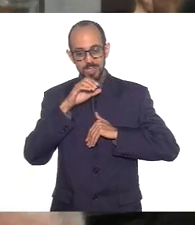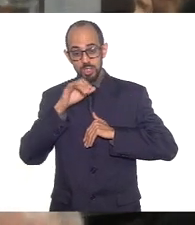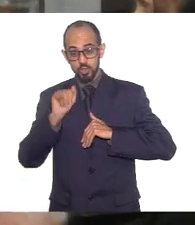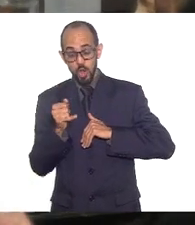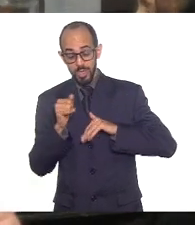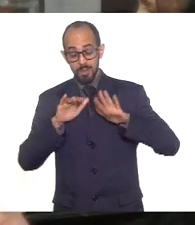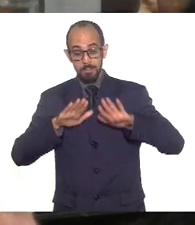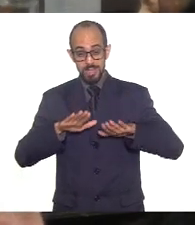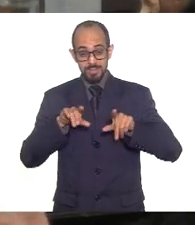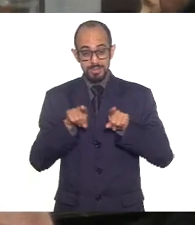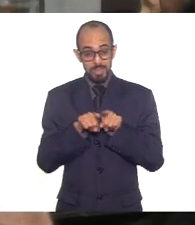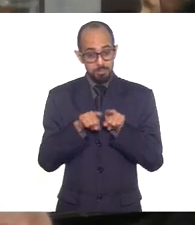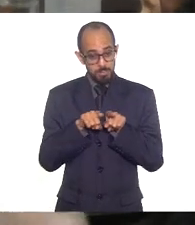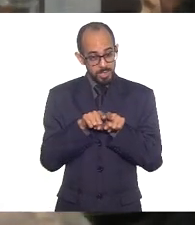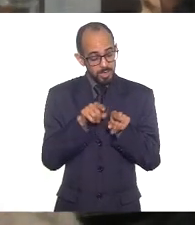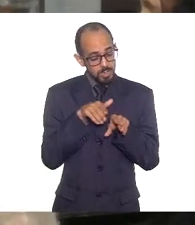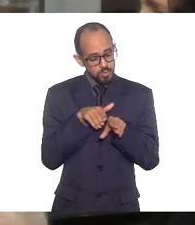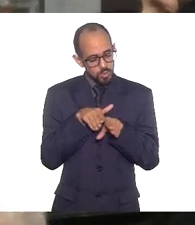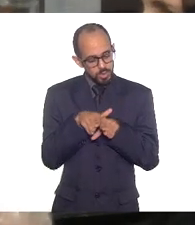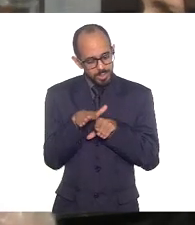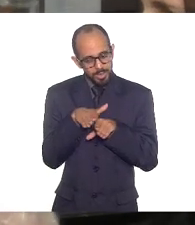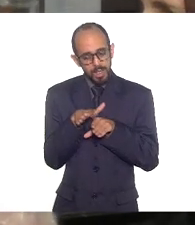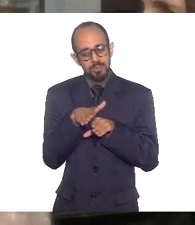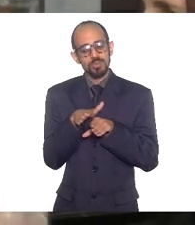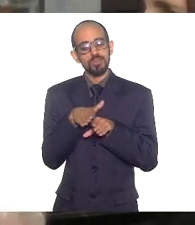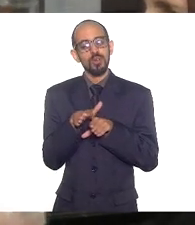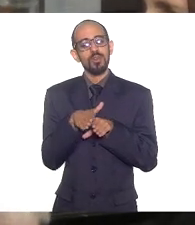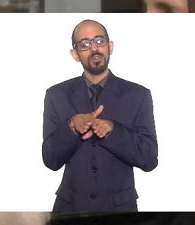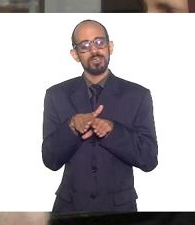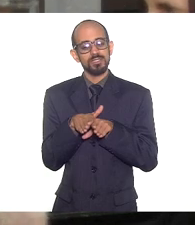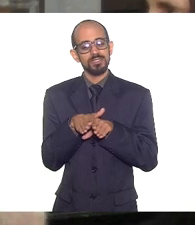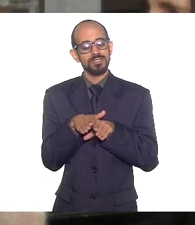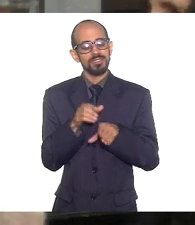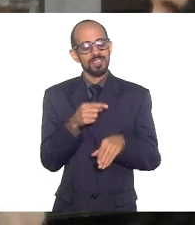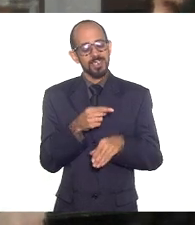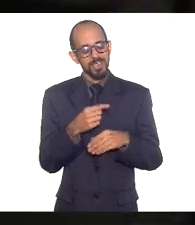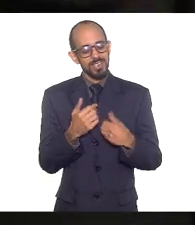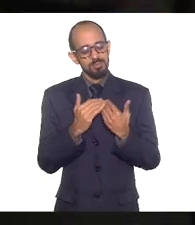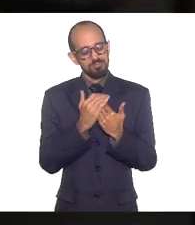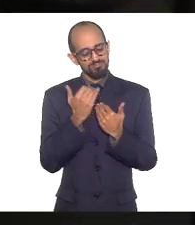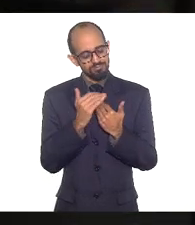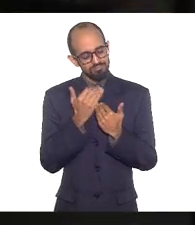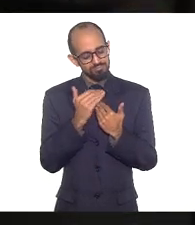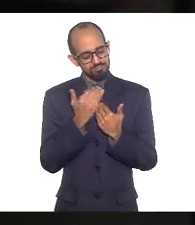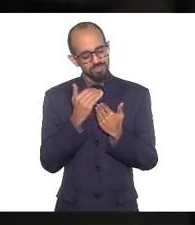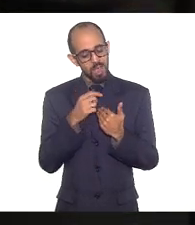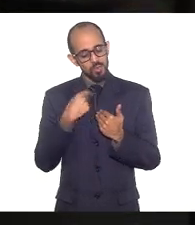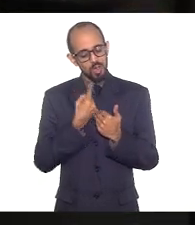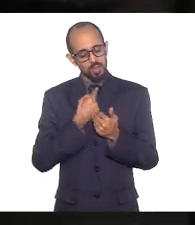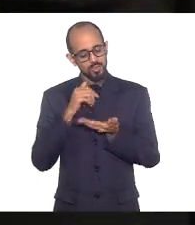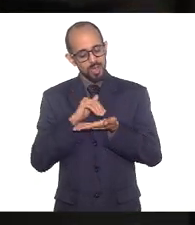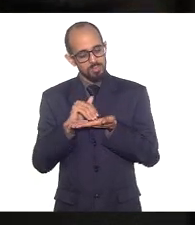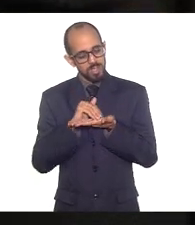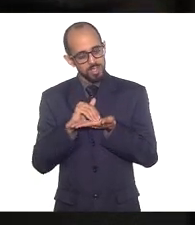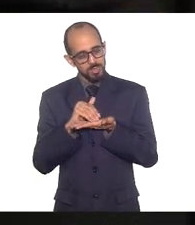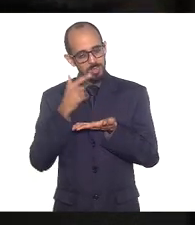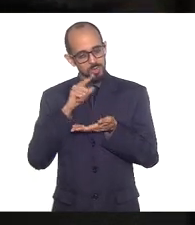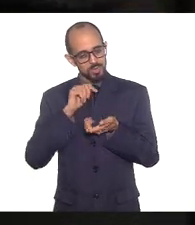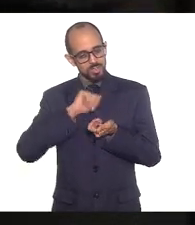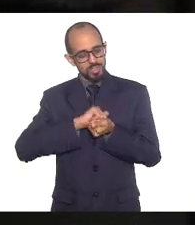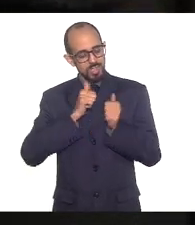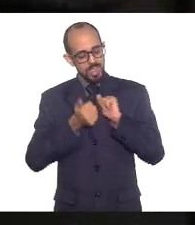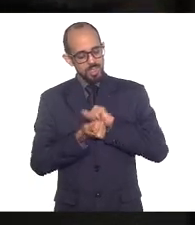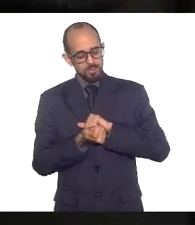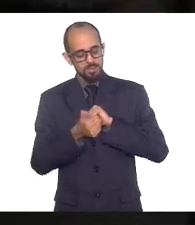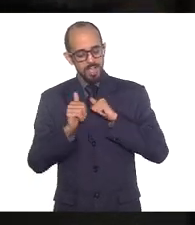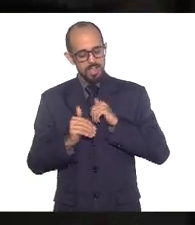mas também nas orientações que foram dadas ao nosso gabinete para que a gente fosse em